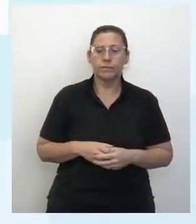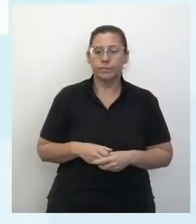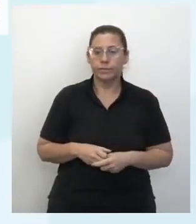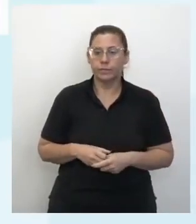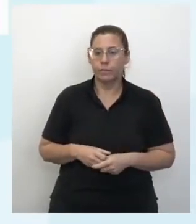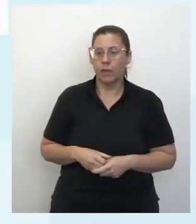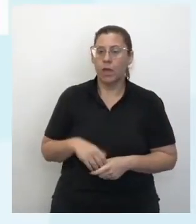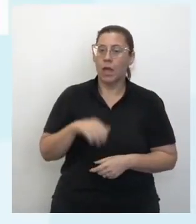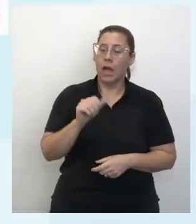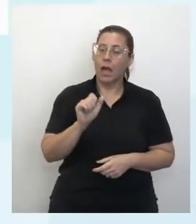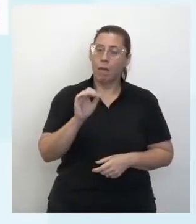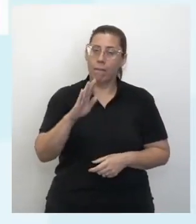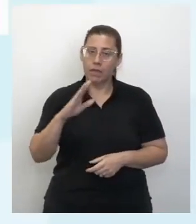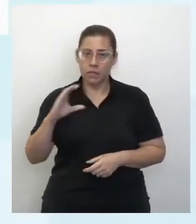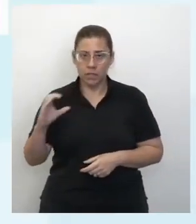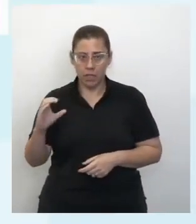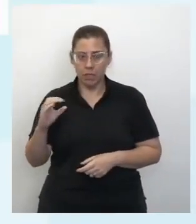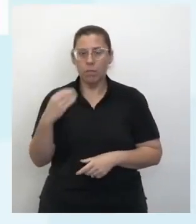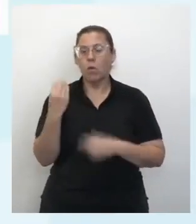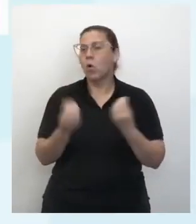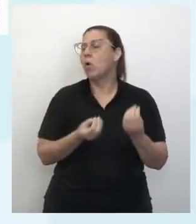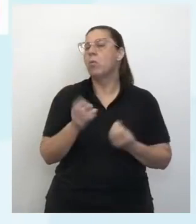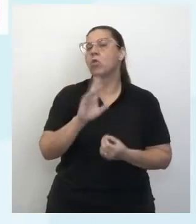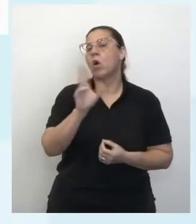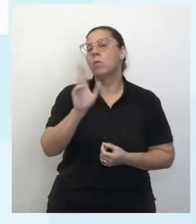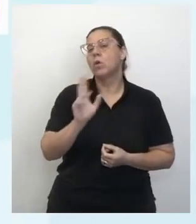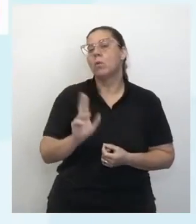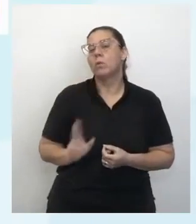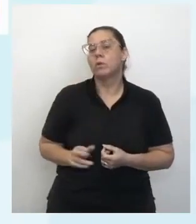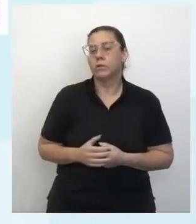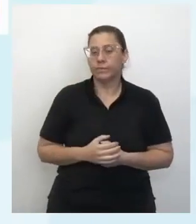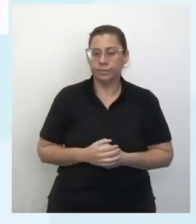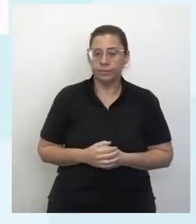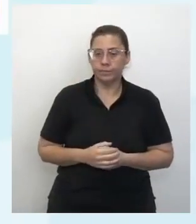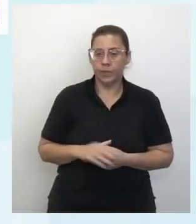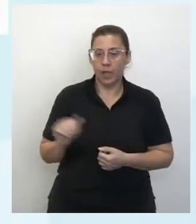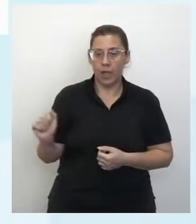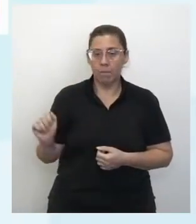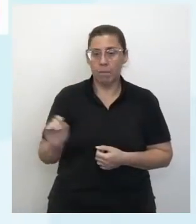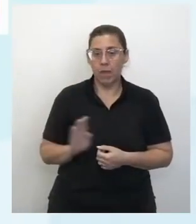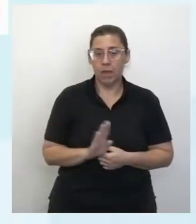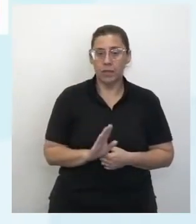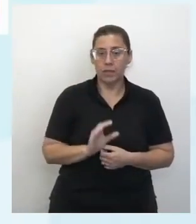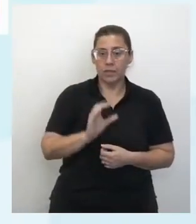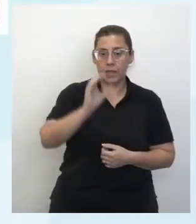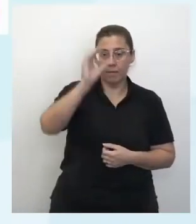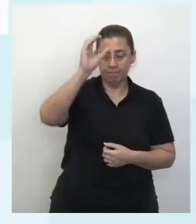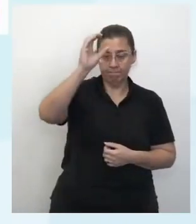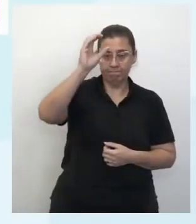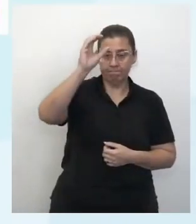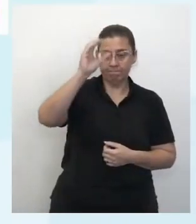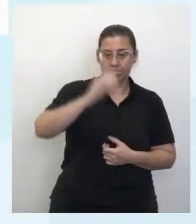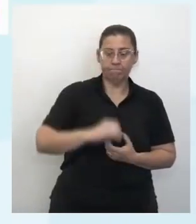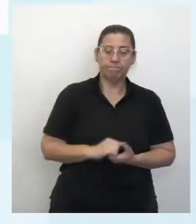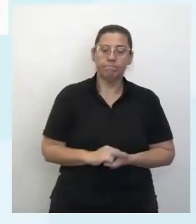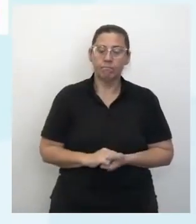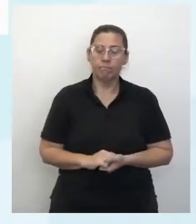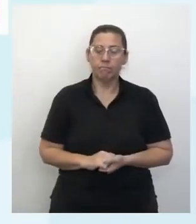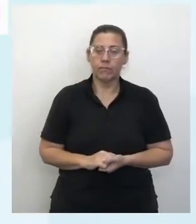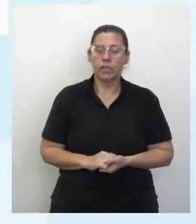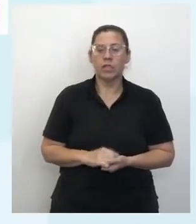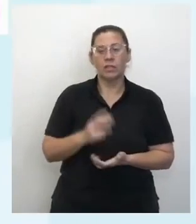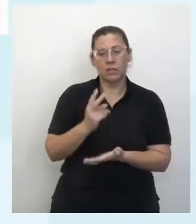de ABC. Como que você dá o nome? É o nome do vértice, ó, ABC. A gente